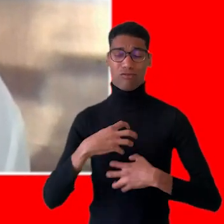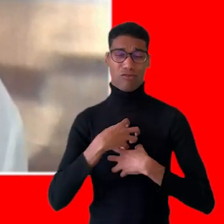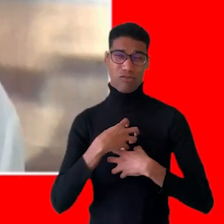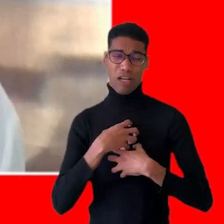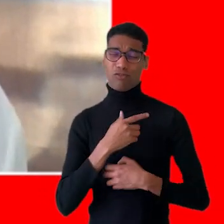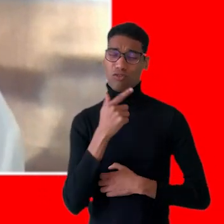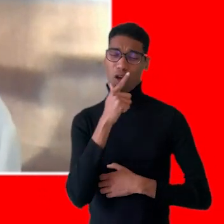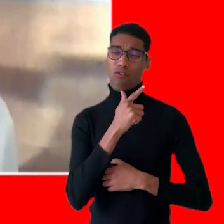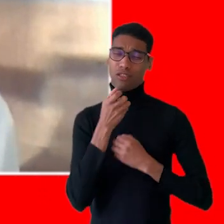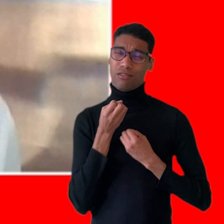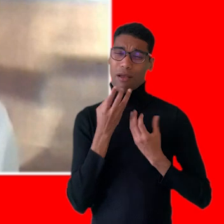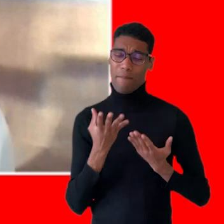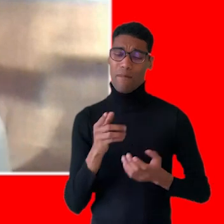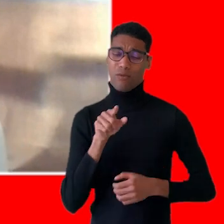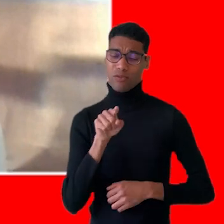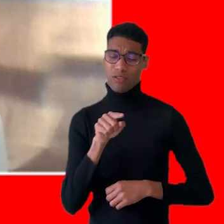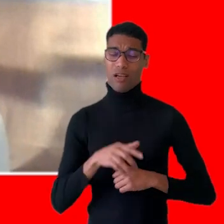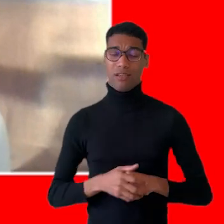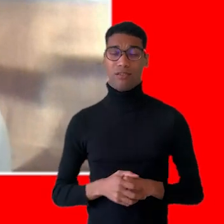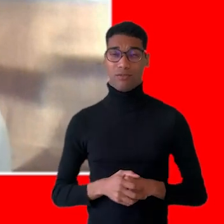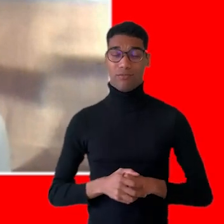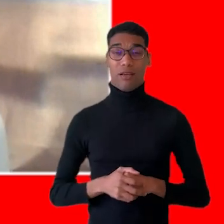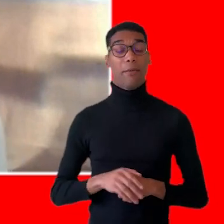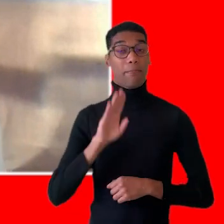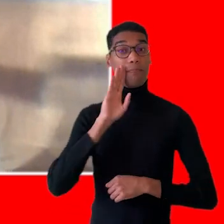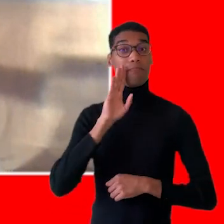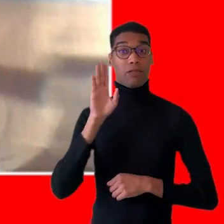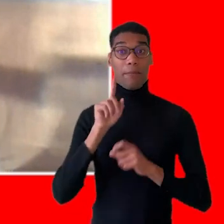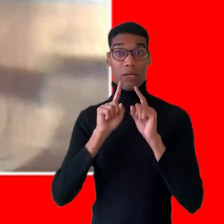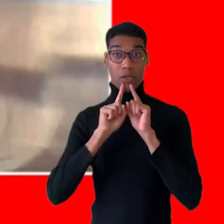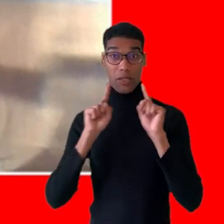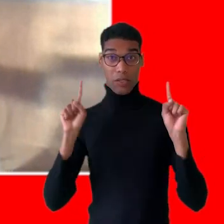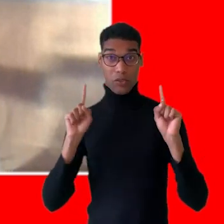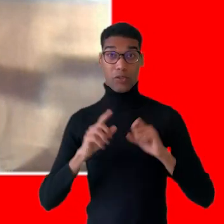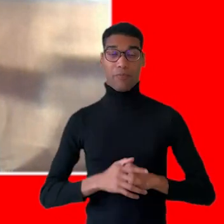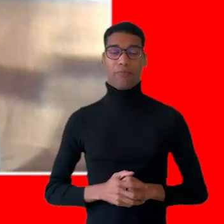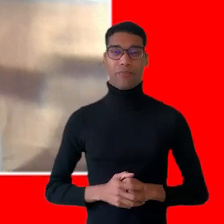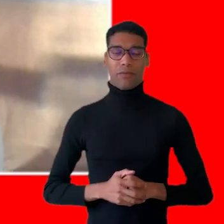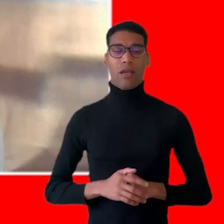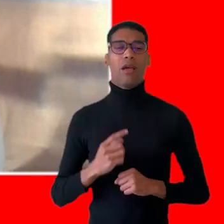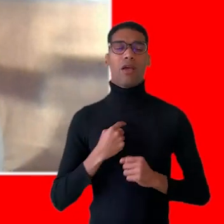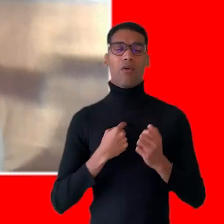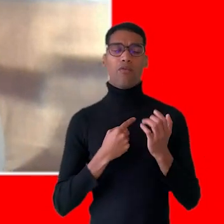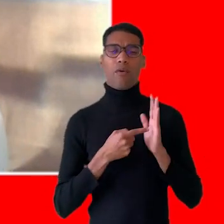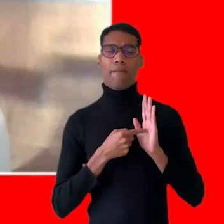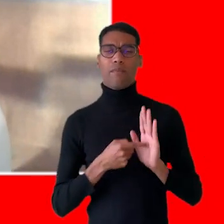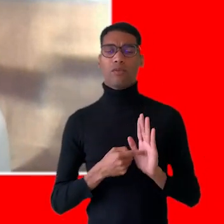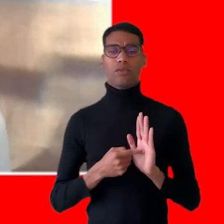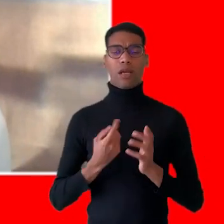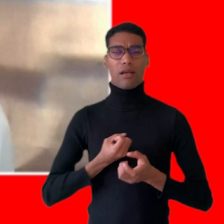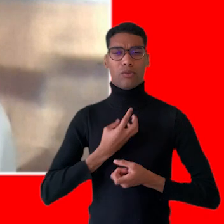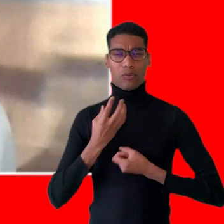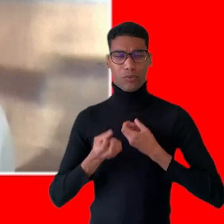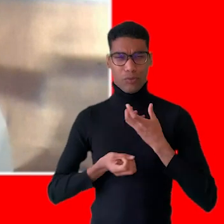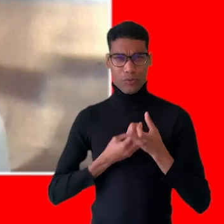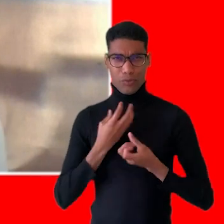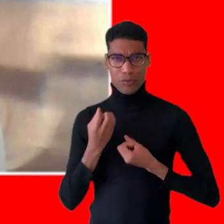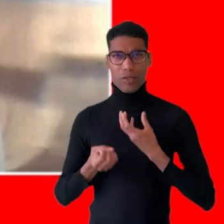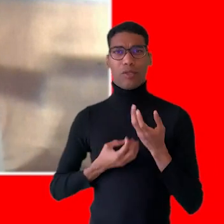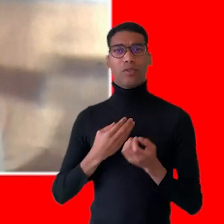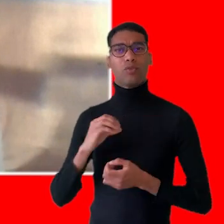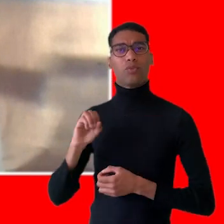várias formas, né, de expressar isso, dessa crítica, né? Eu vou chamar a atenção aqui para um poema do Oswaldo